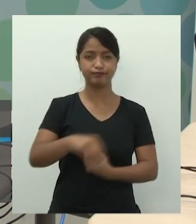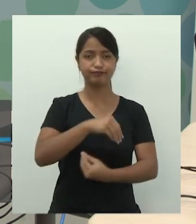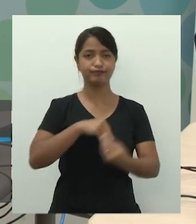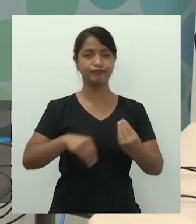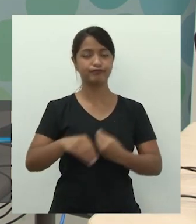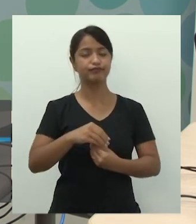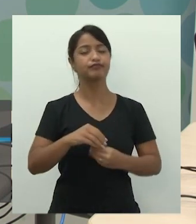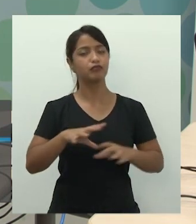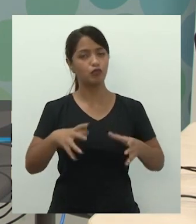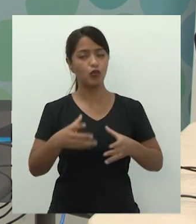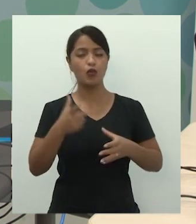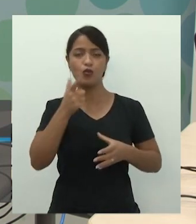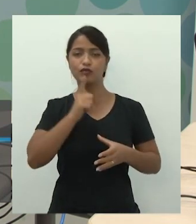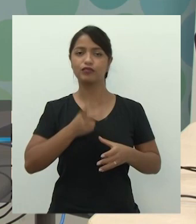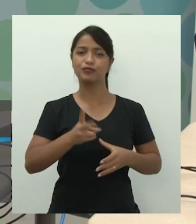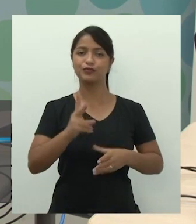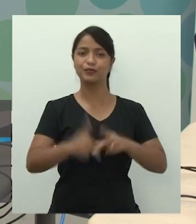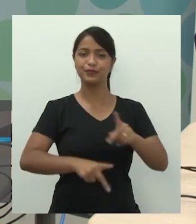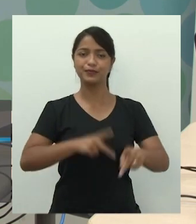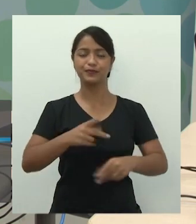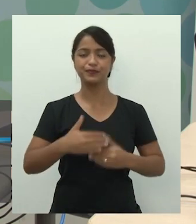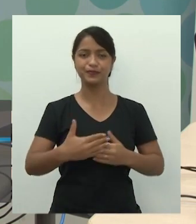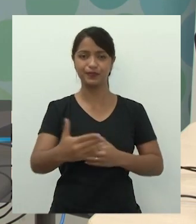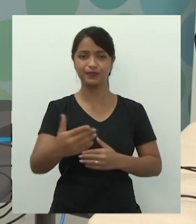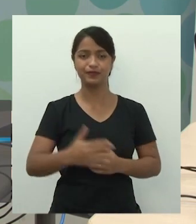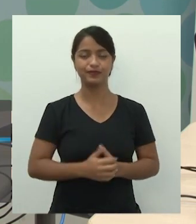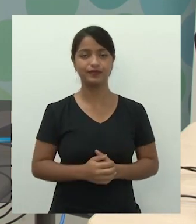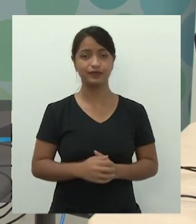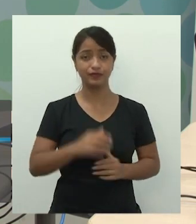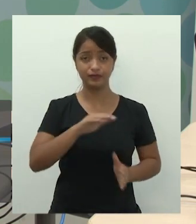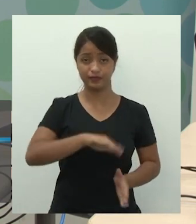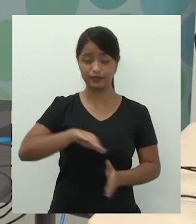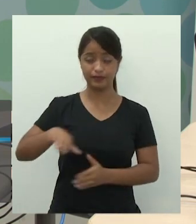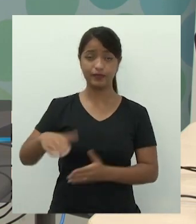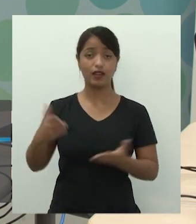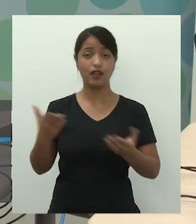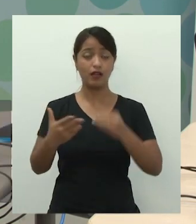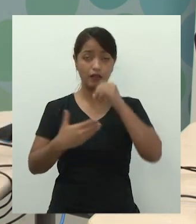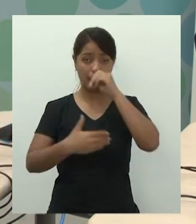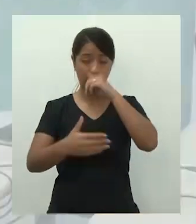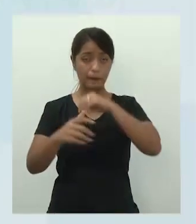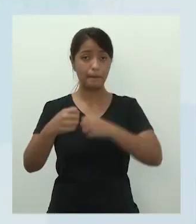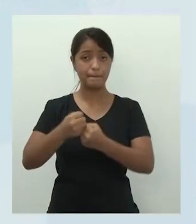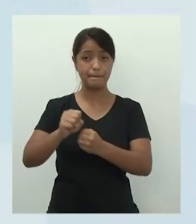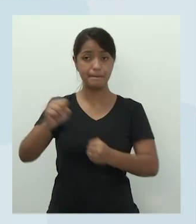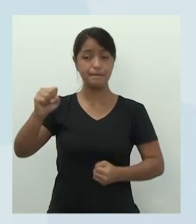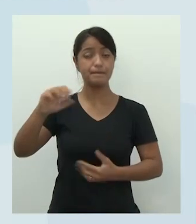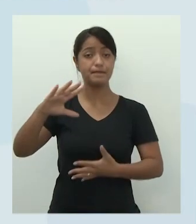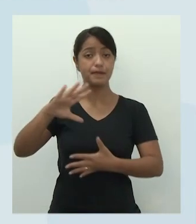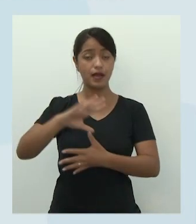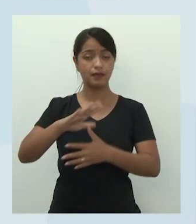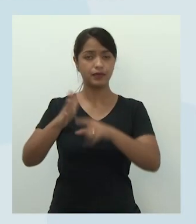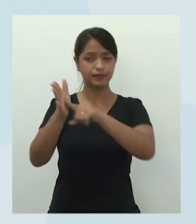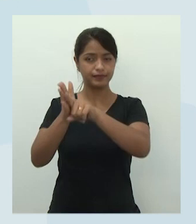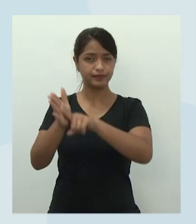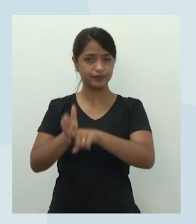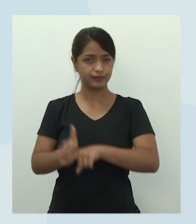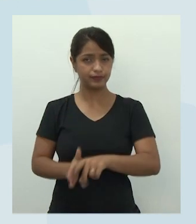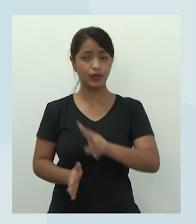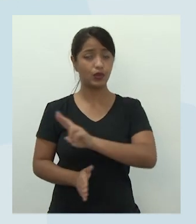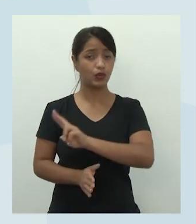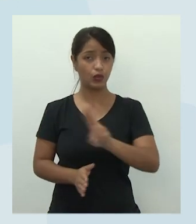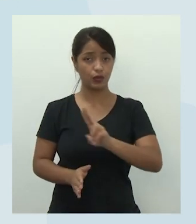estabelecer. Então, já que a gente está falando dos povos aí, a gente vai dar uma analisada num mapa, que é o mapa do chamado